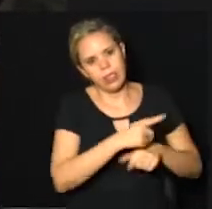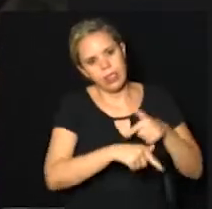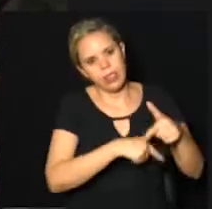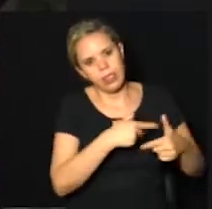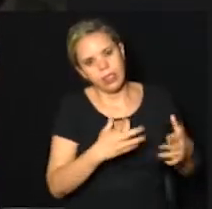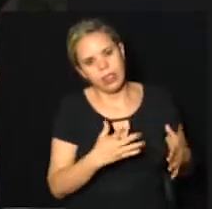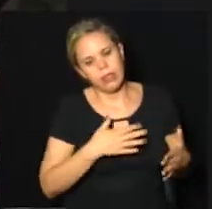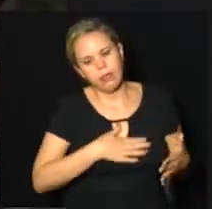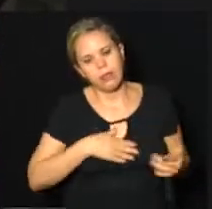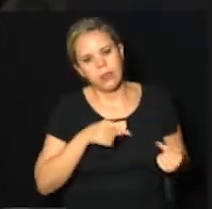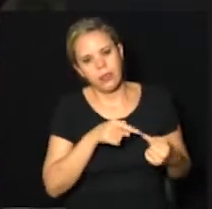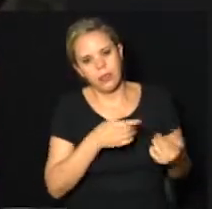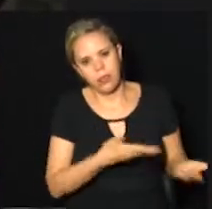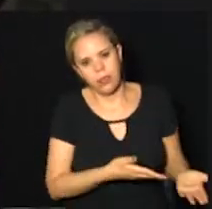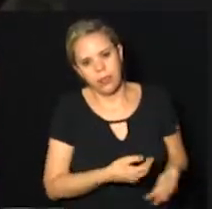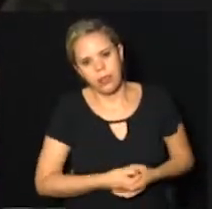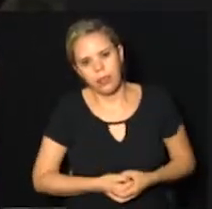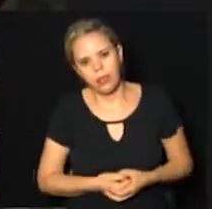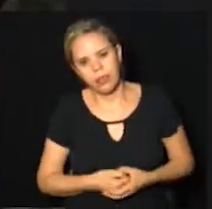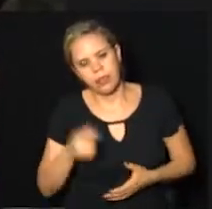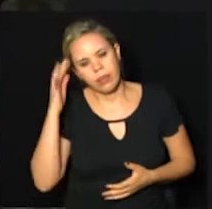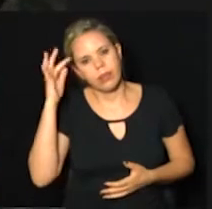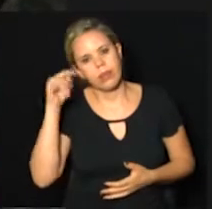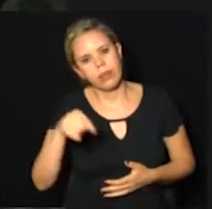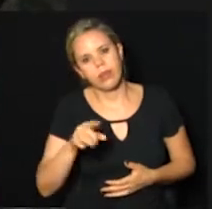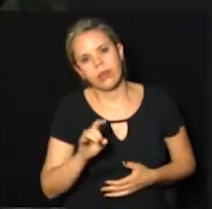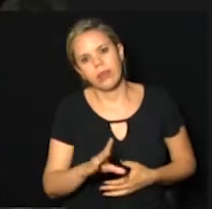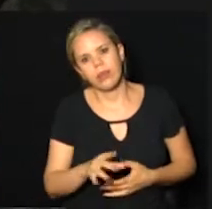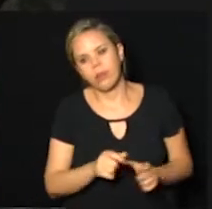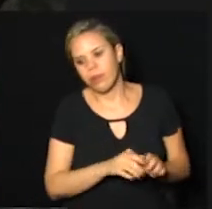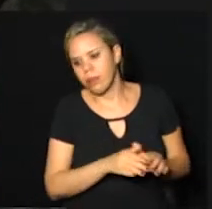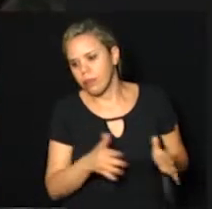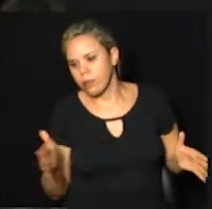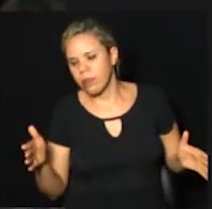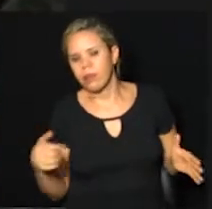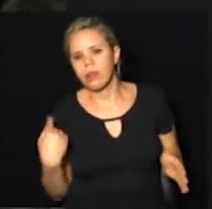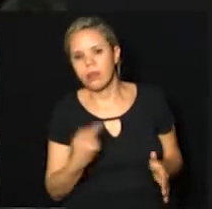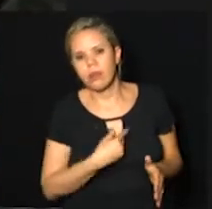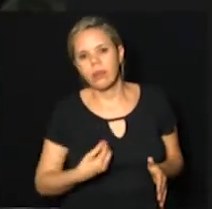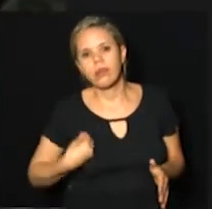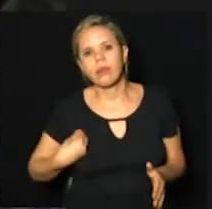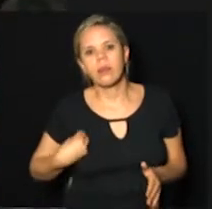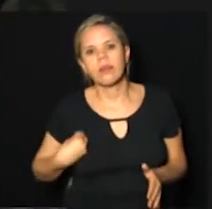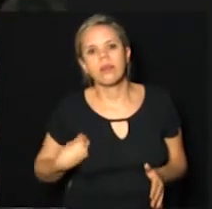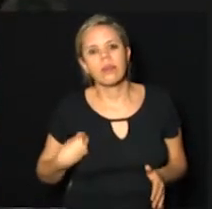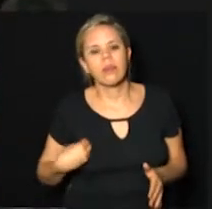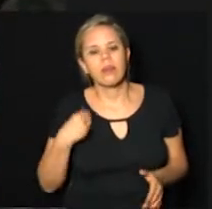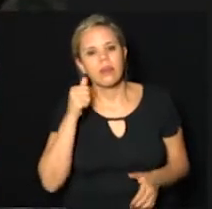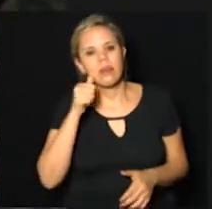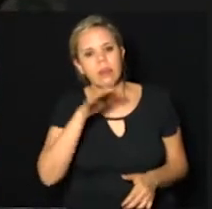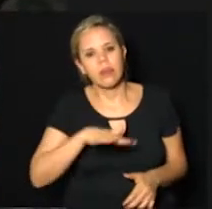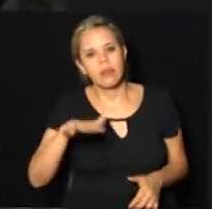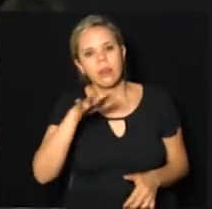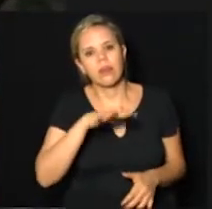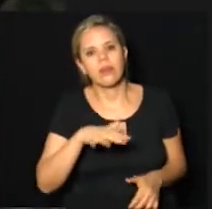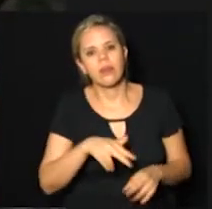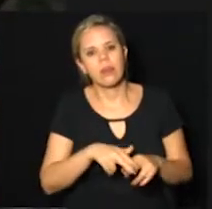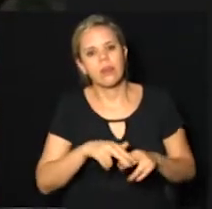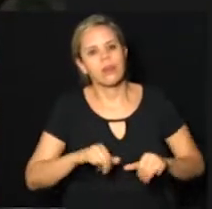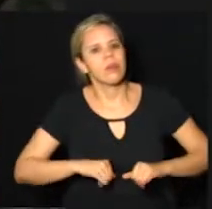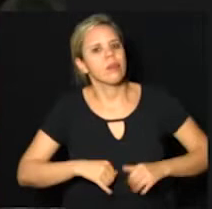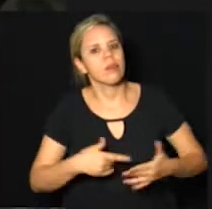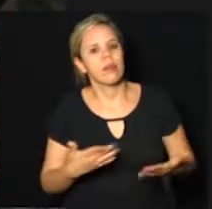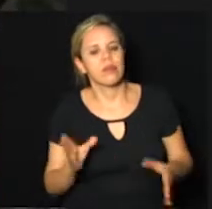né? Imagina só, no meio dessa pandemia que a gente está vivendo, essas mulheres passando por isso, né? Trancadas